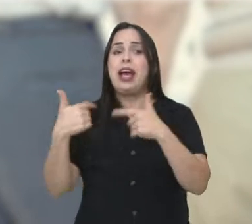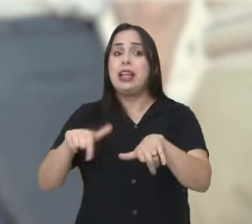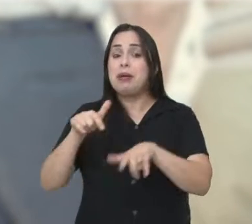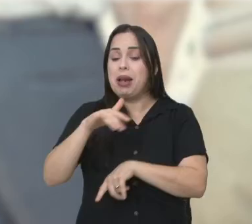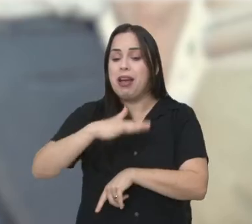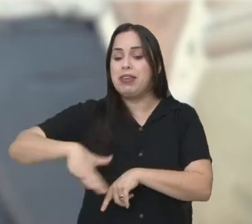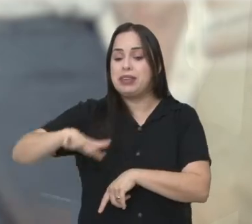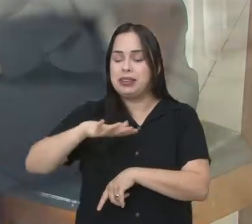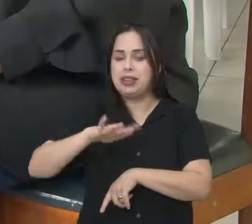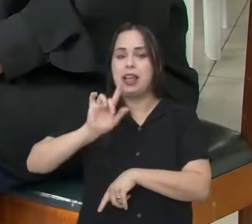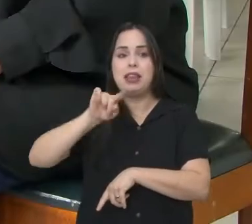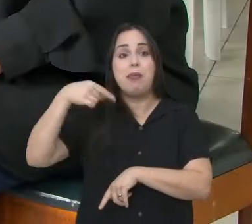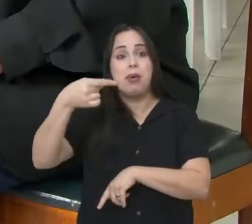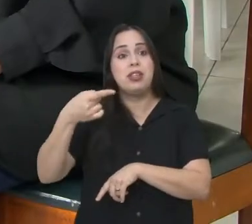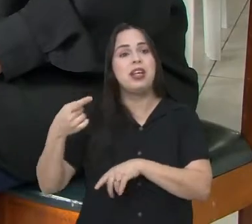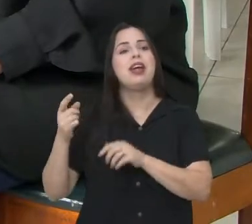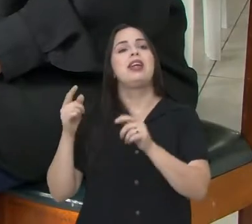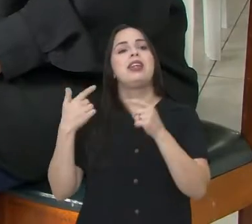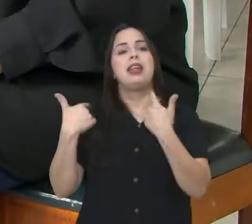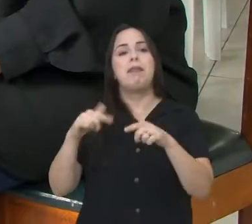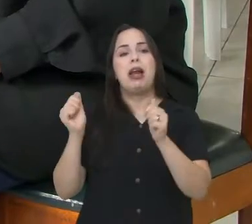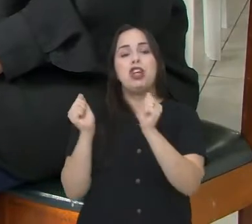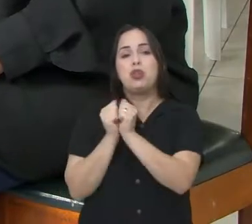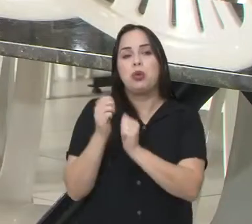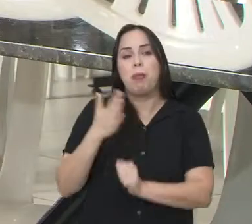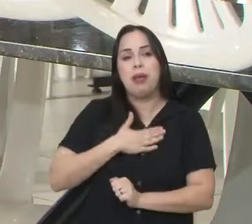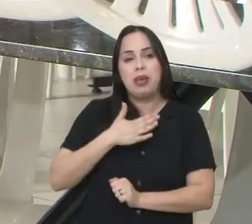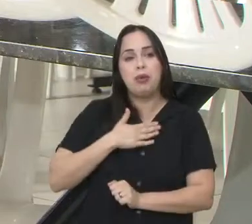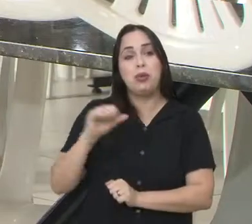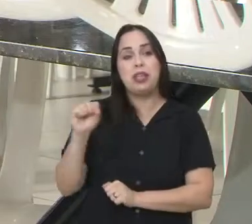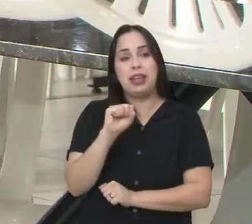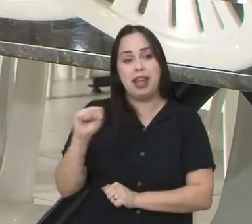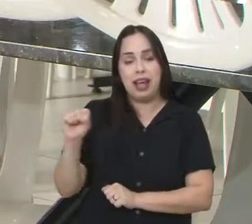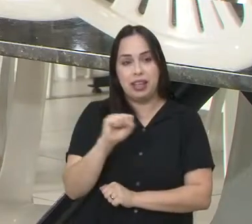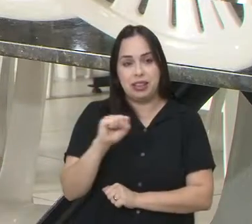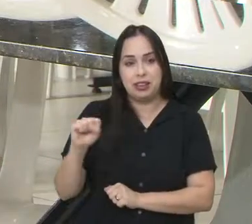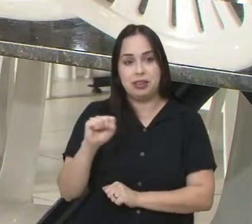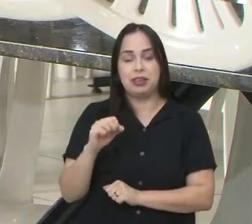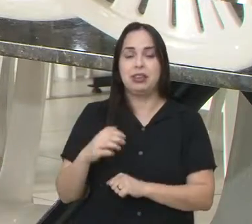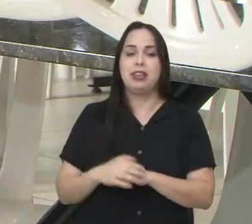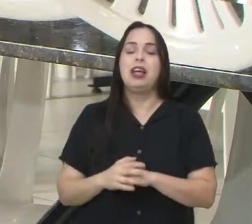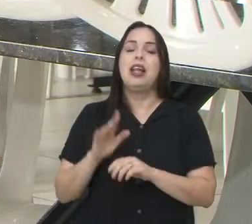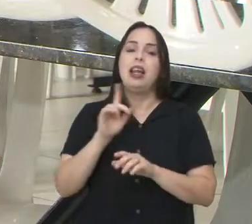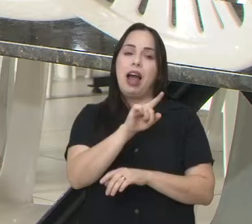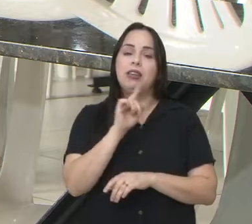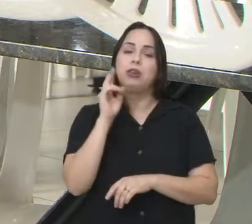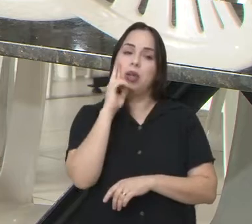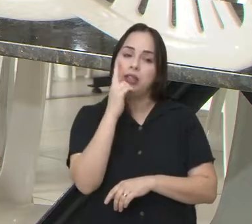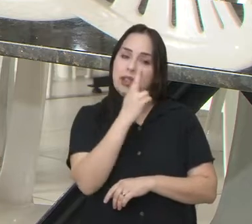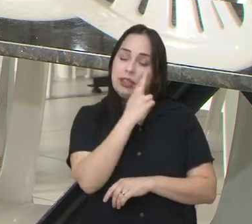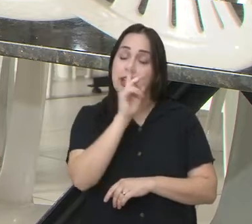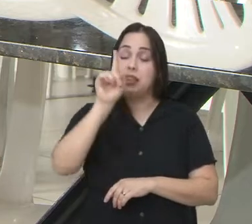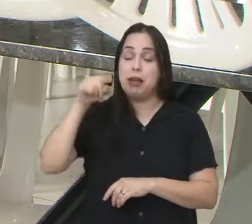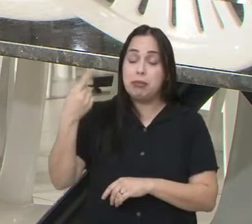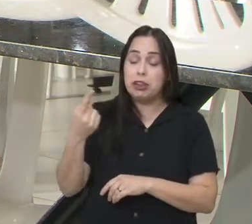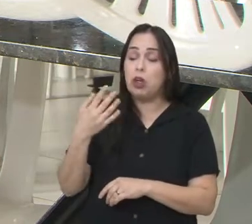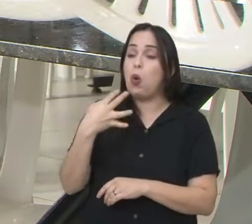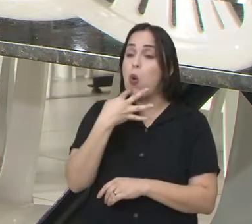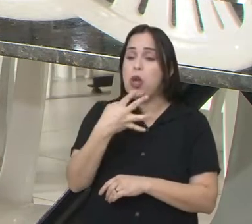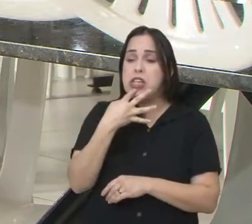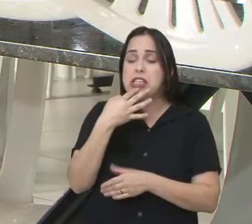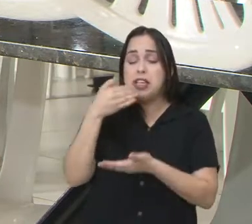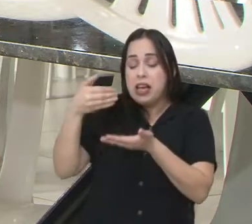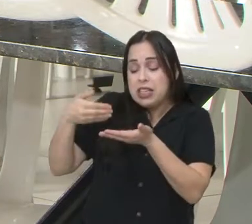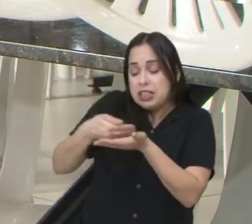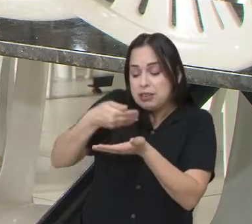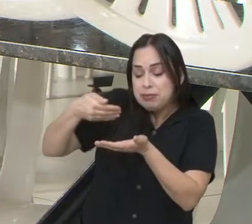São Dimas e ela foi trabalhar comigo lá no Jardim Satélite, no restaurante para fazer caldinho. E foi através dela que eu conheci o caldinho e